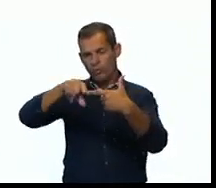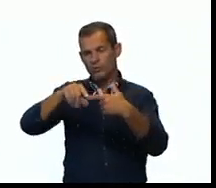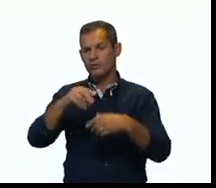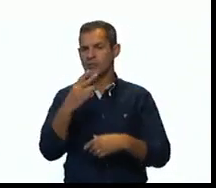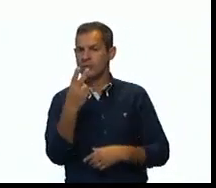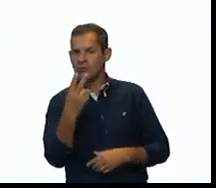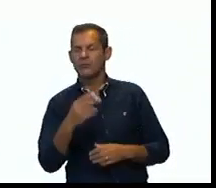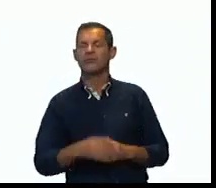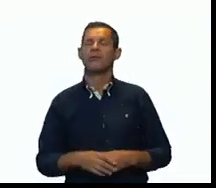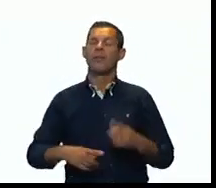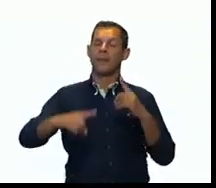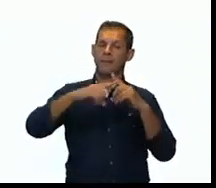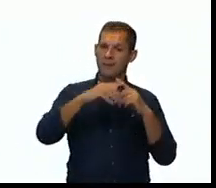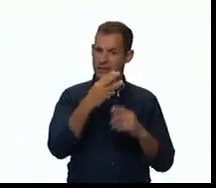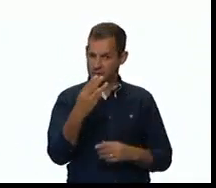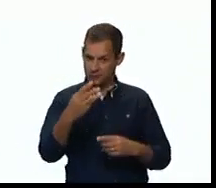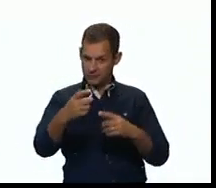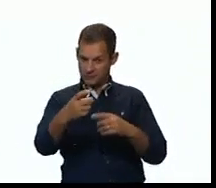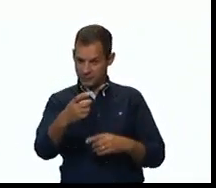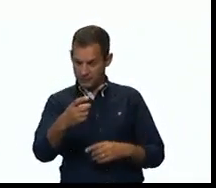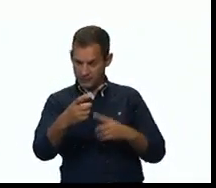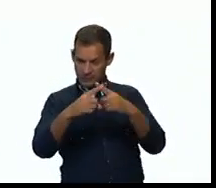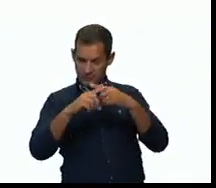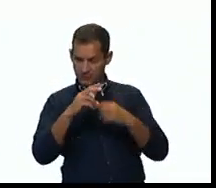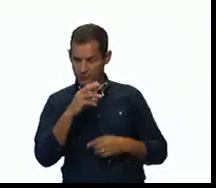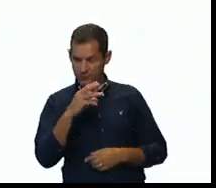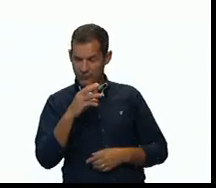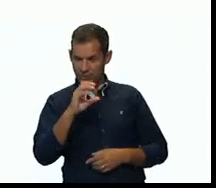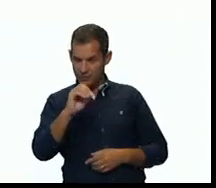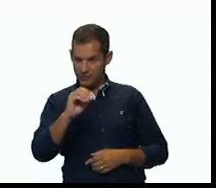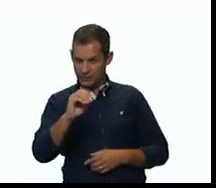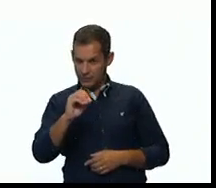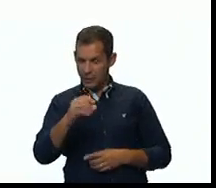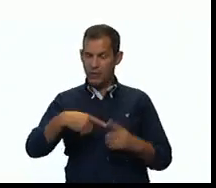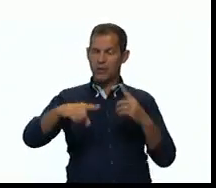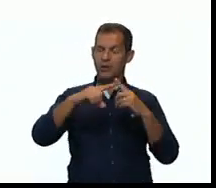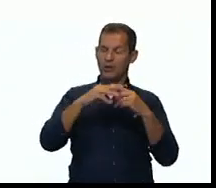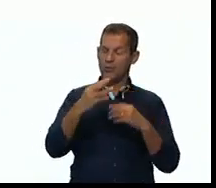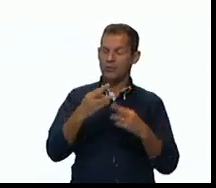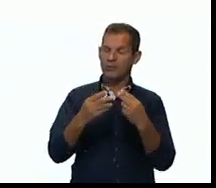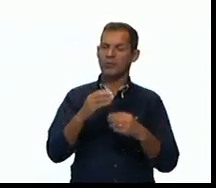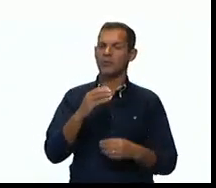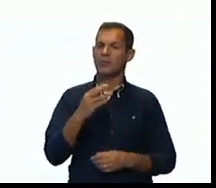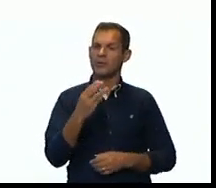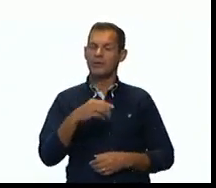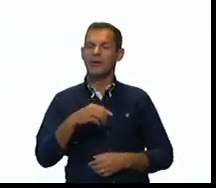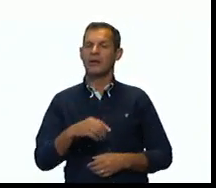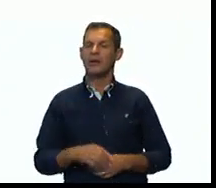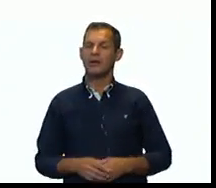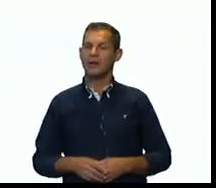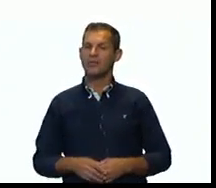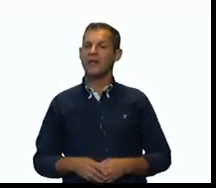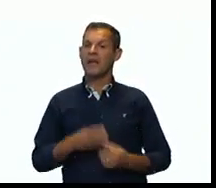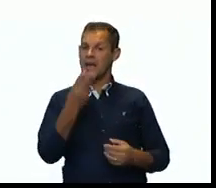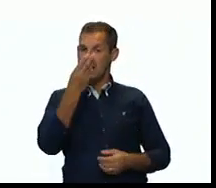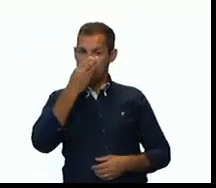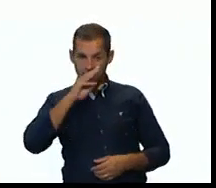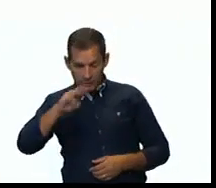por 2. Mais 3 vezes 0, mais C, igual a 3. Aqui é 3 milhões, a gente simplificou para a gente não